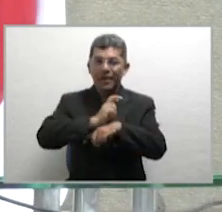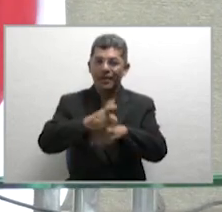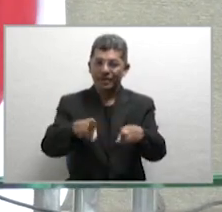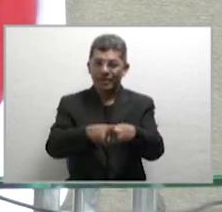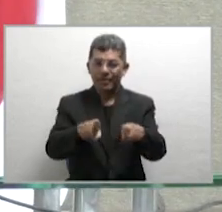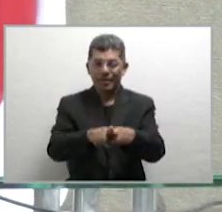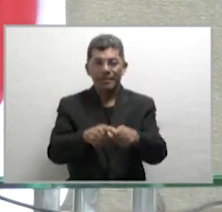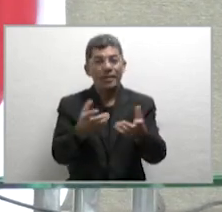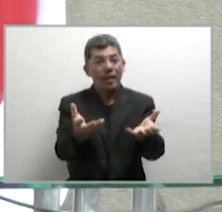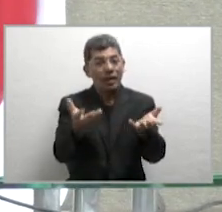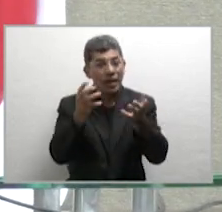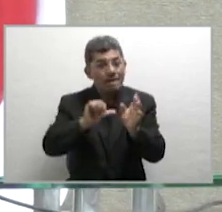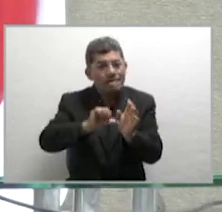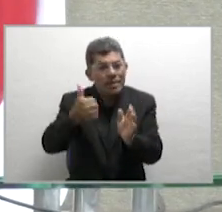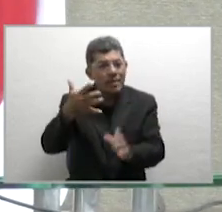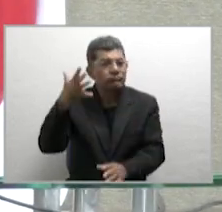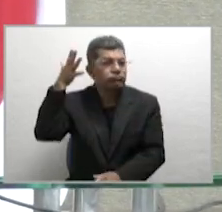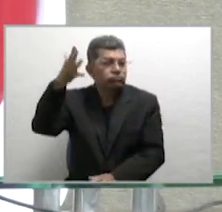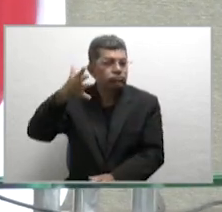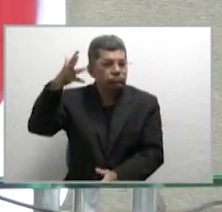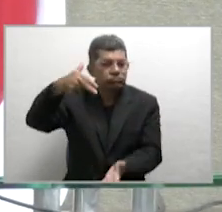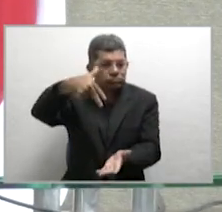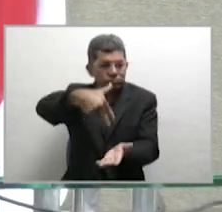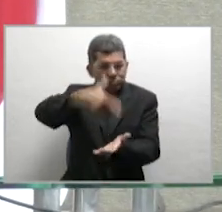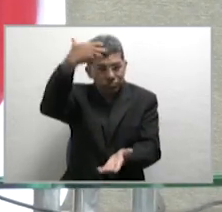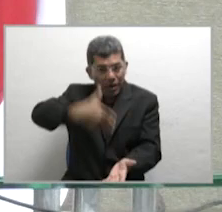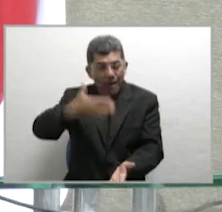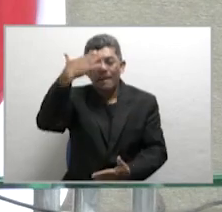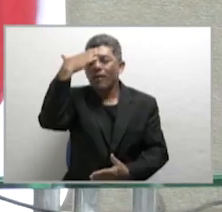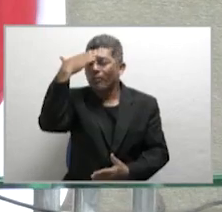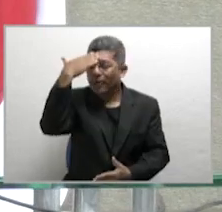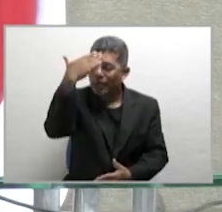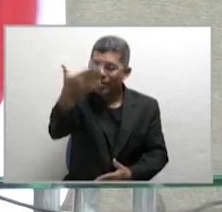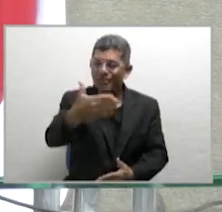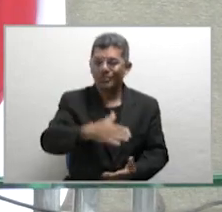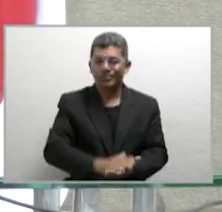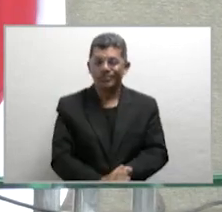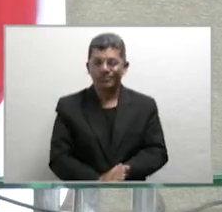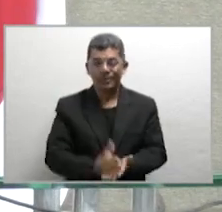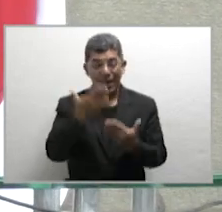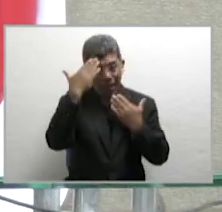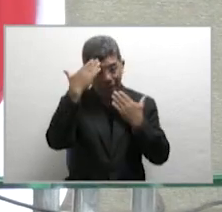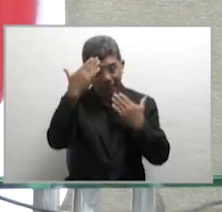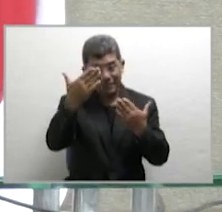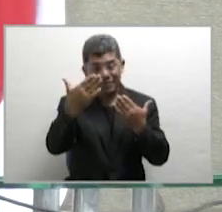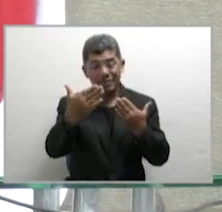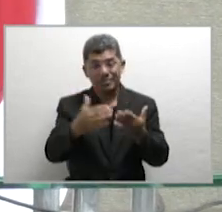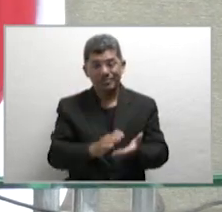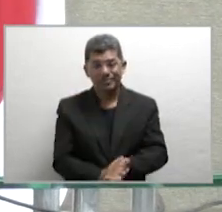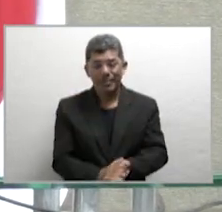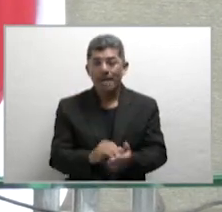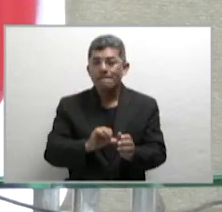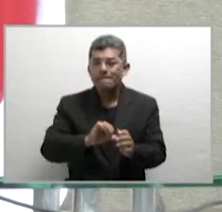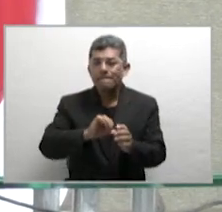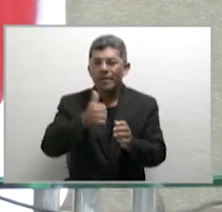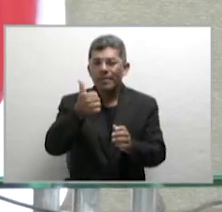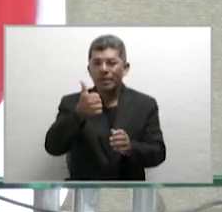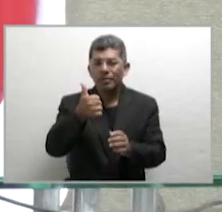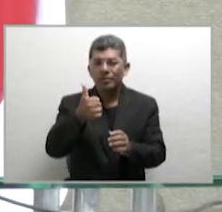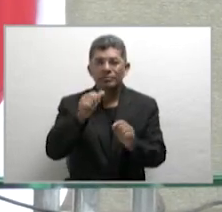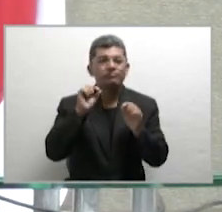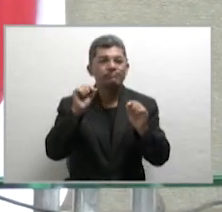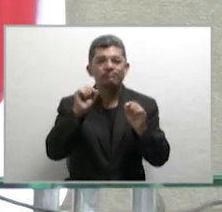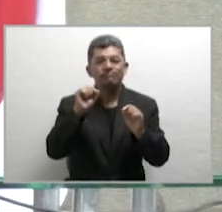E eu quero, nesse primeiro pronunciamento, dizer muito obrigado. Agradecer primeiramente